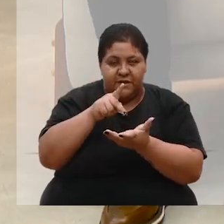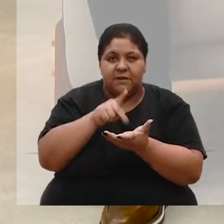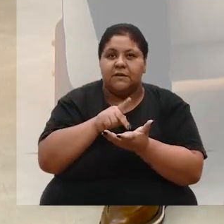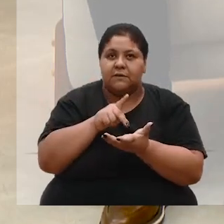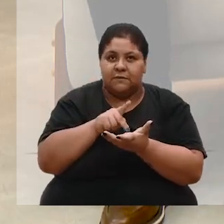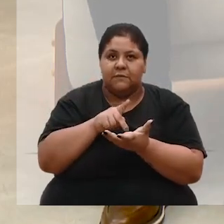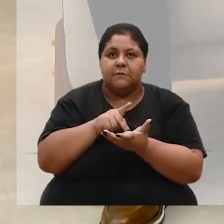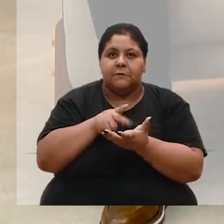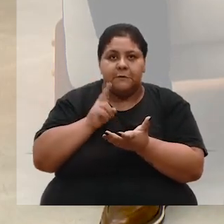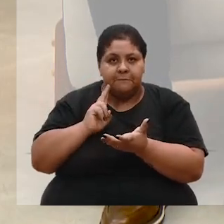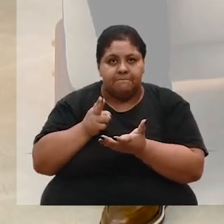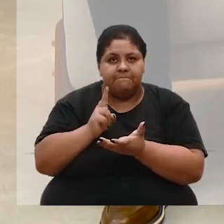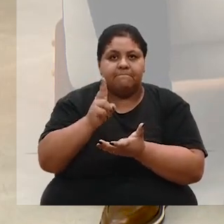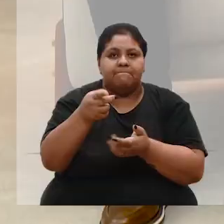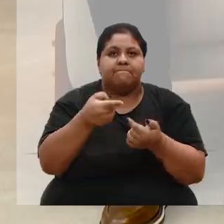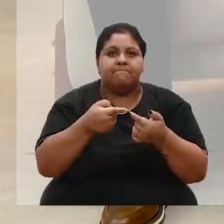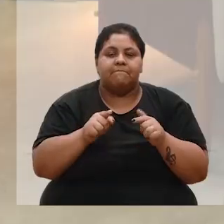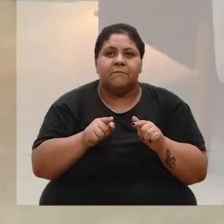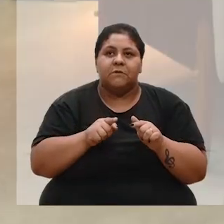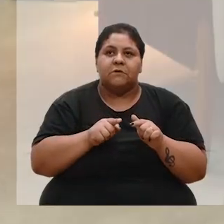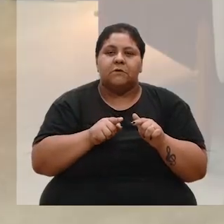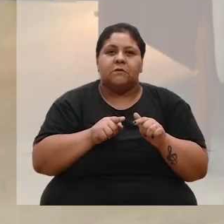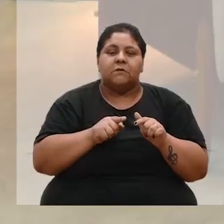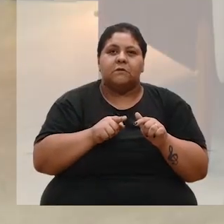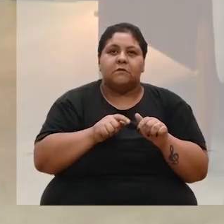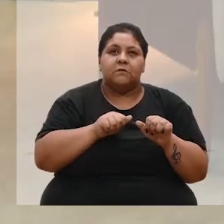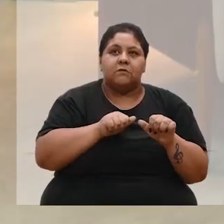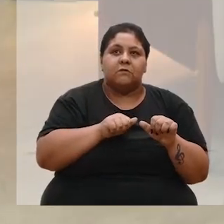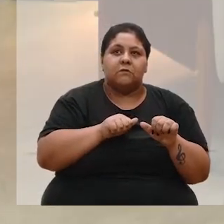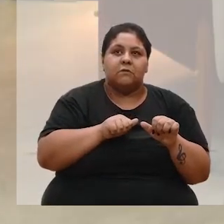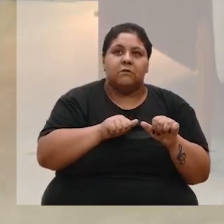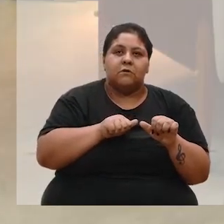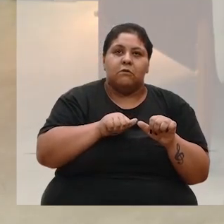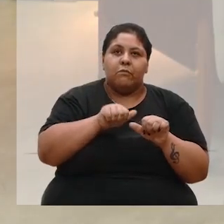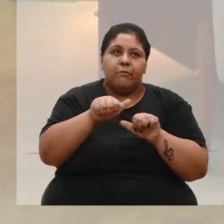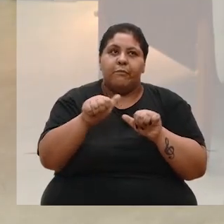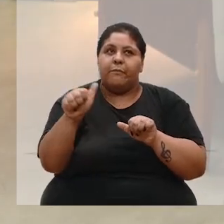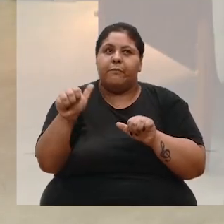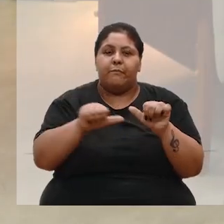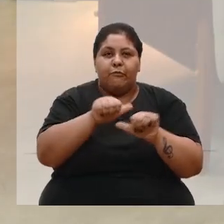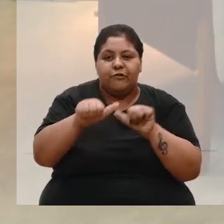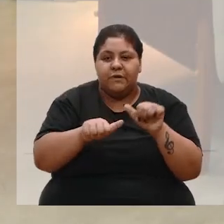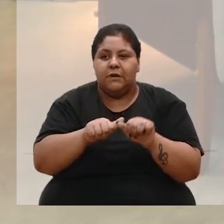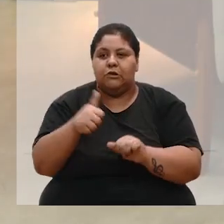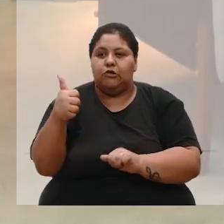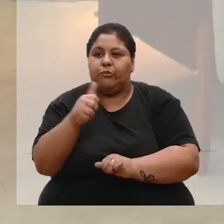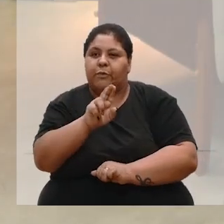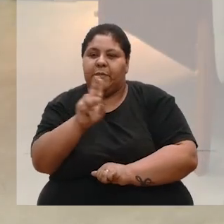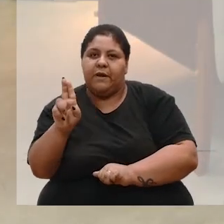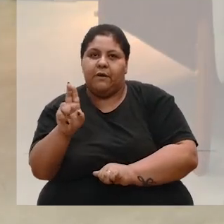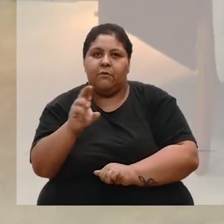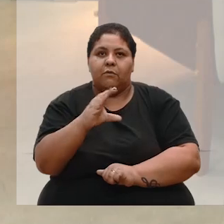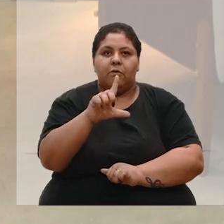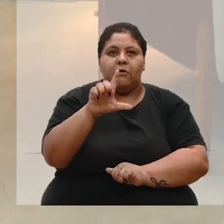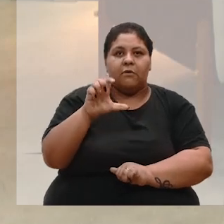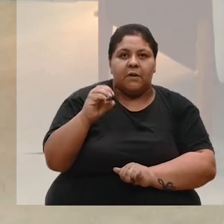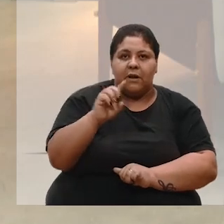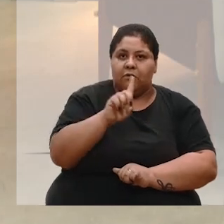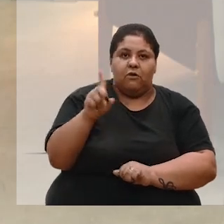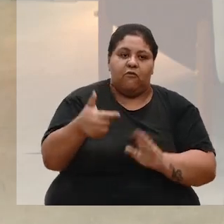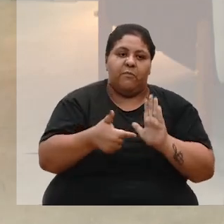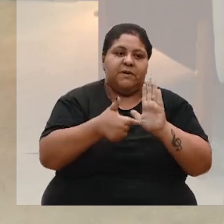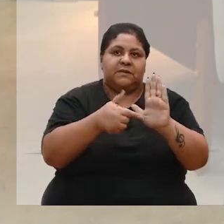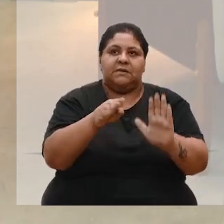e que persistem, mas variando e sempre pelo primeiro nome. Vamos supor, Cléo, eu vou apresentar como Bruna, sei